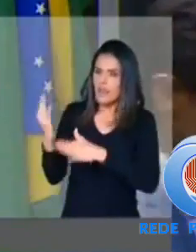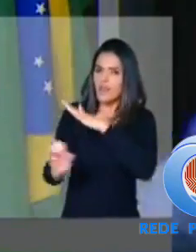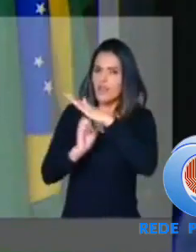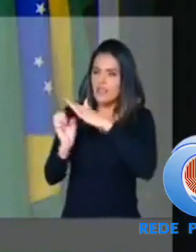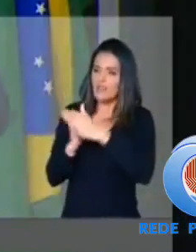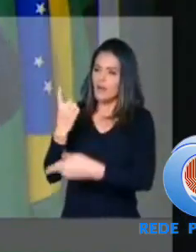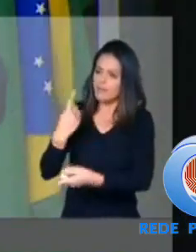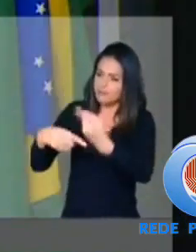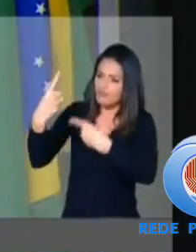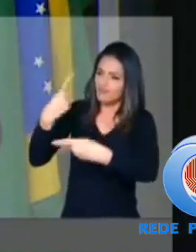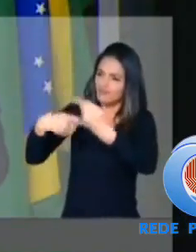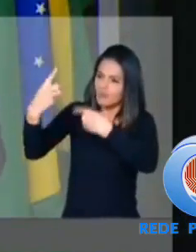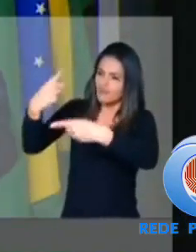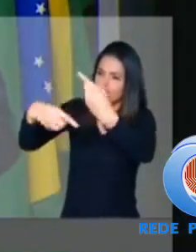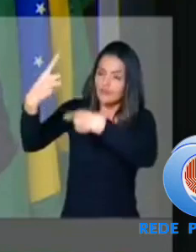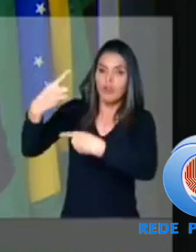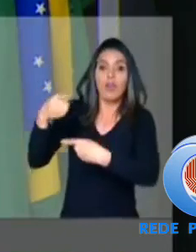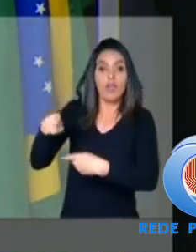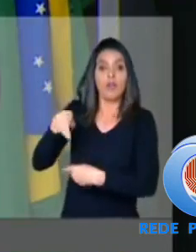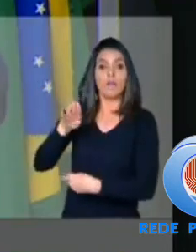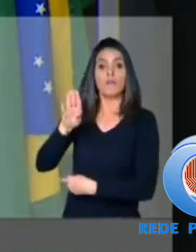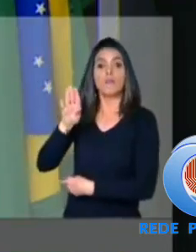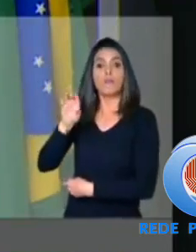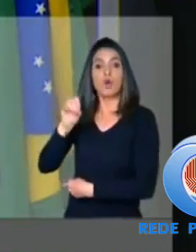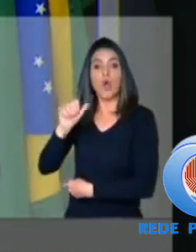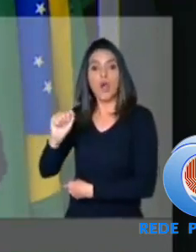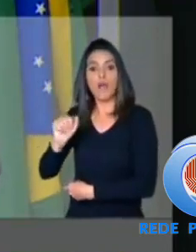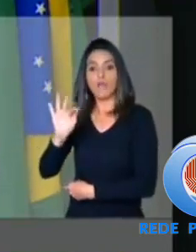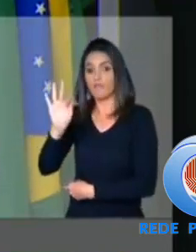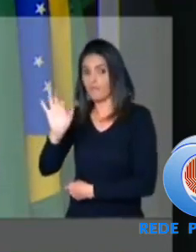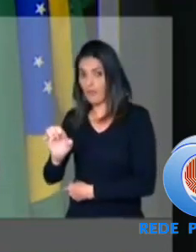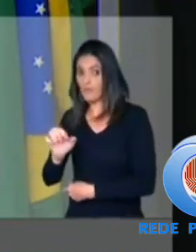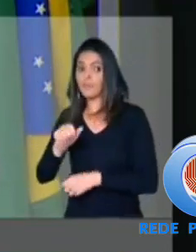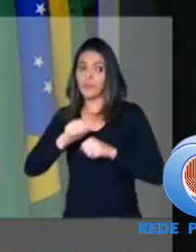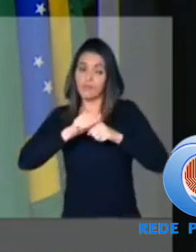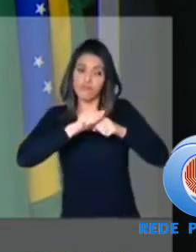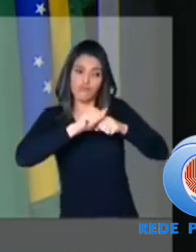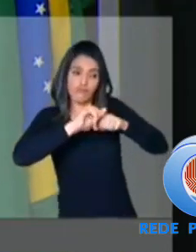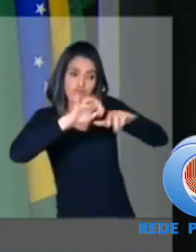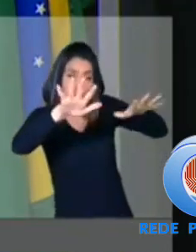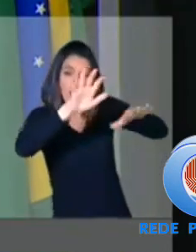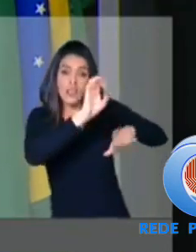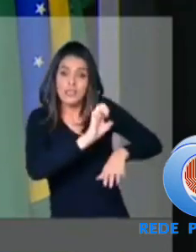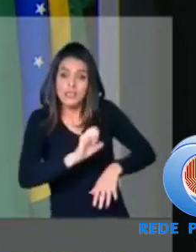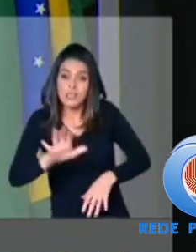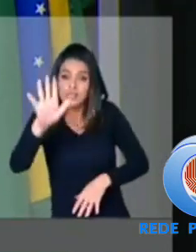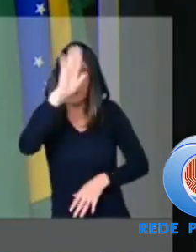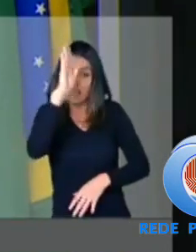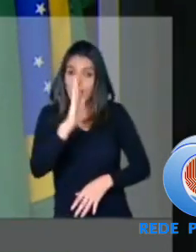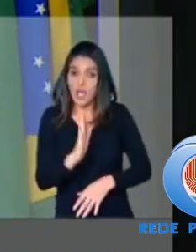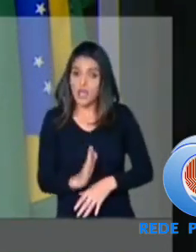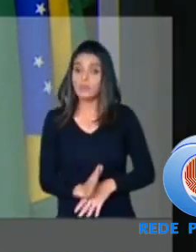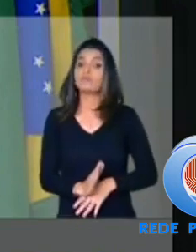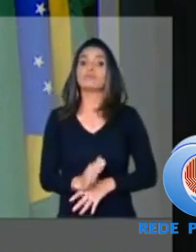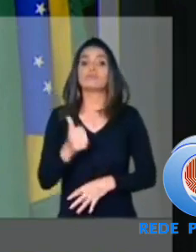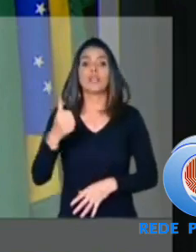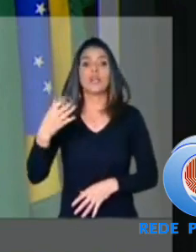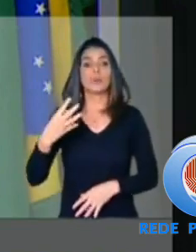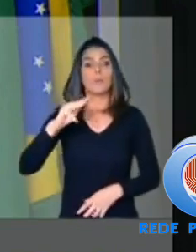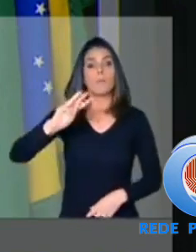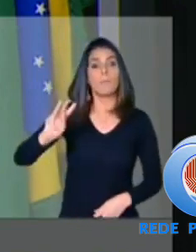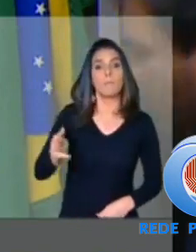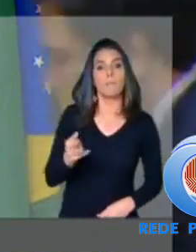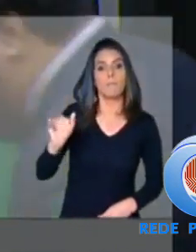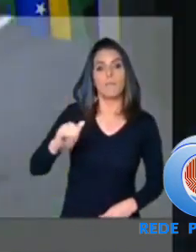isso tem eco em todos os estados, em todos os municípios. Nós temos um país com 14 milhões